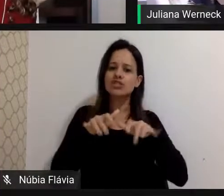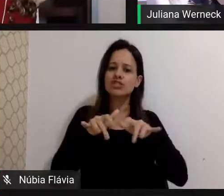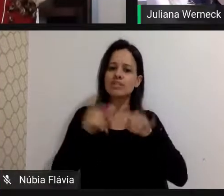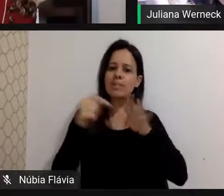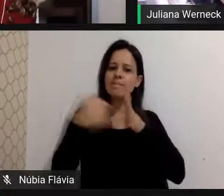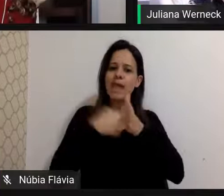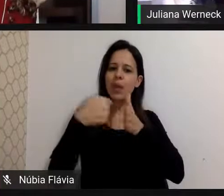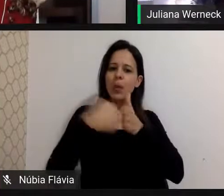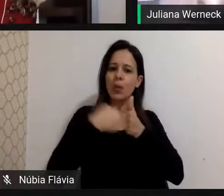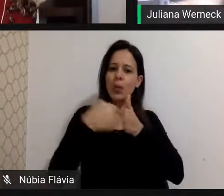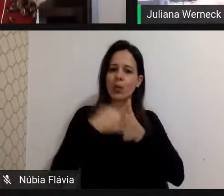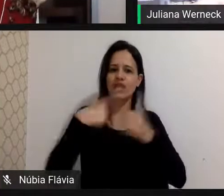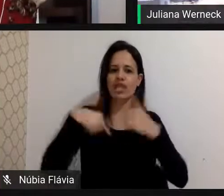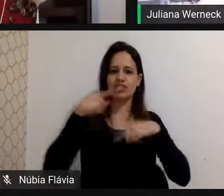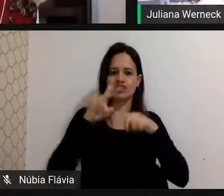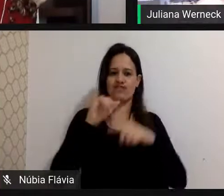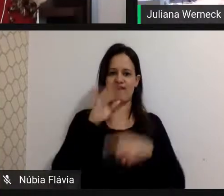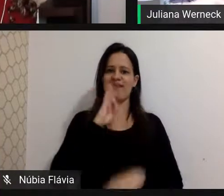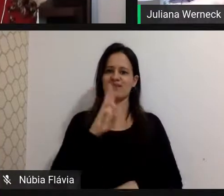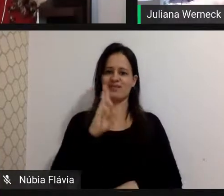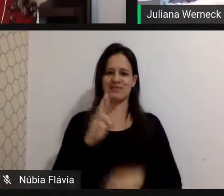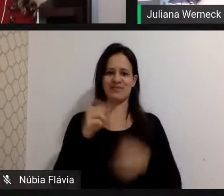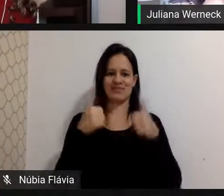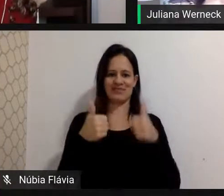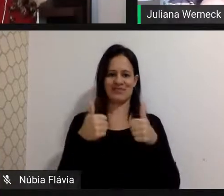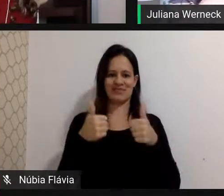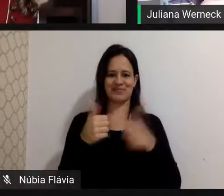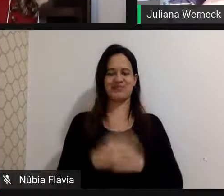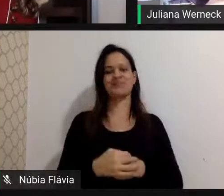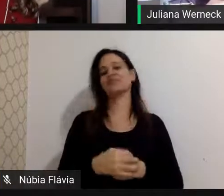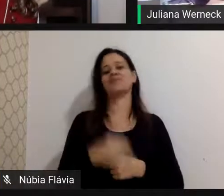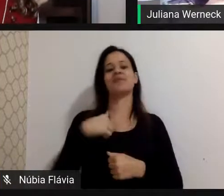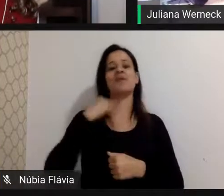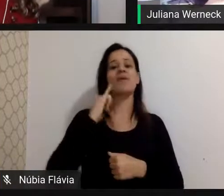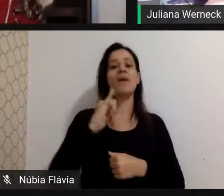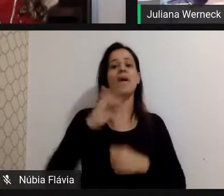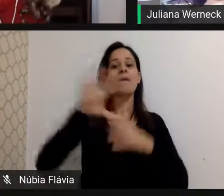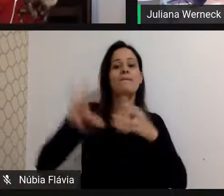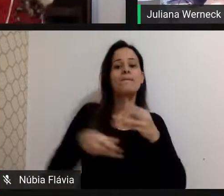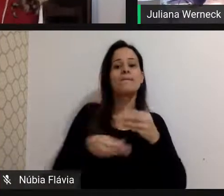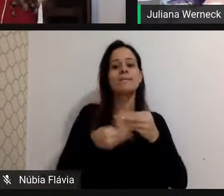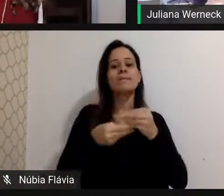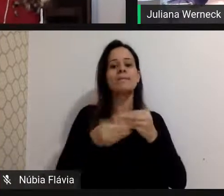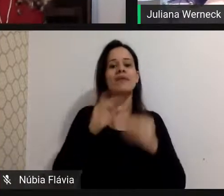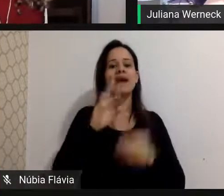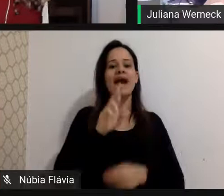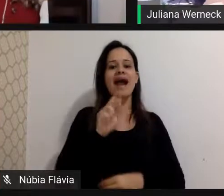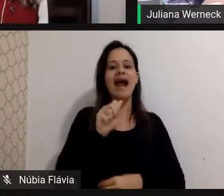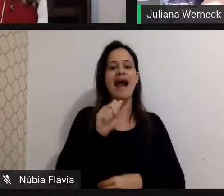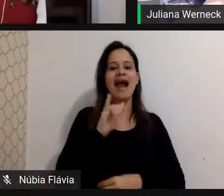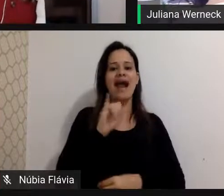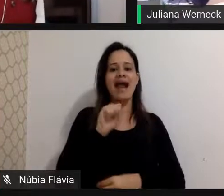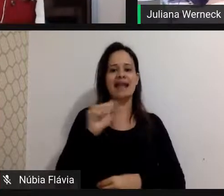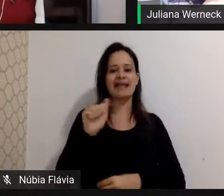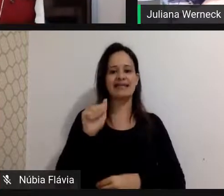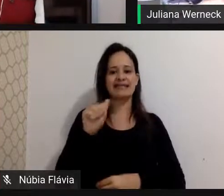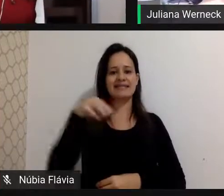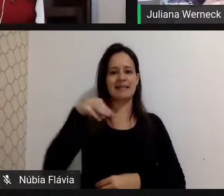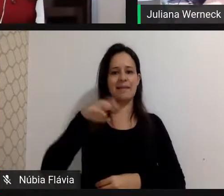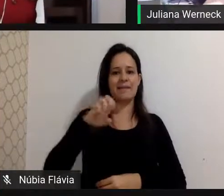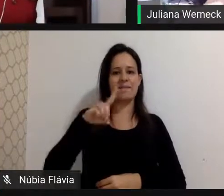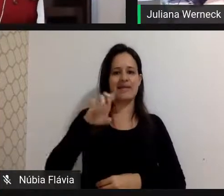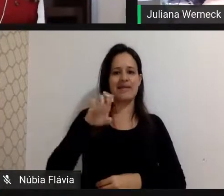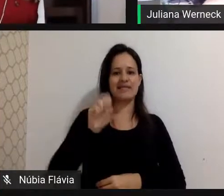gente está atento. E deixa eu aproveitar para uma sugestão aqui que a Raíssa Mendes deu, né? Falou que